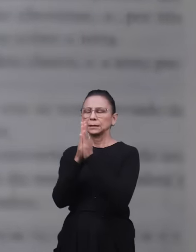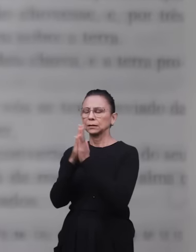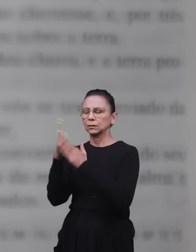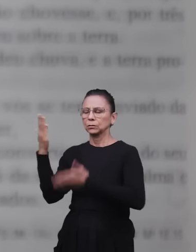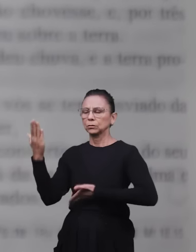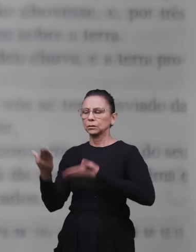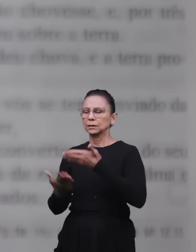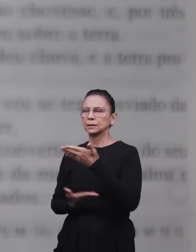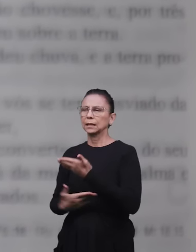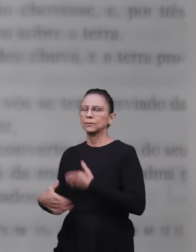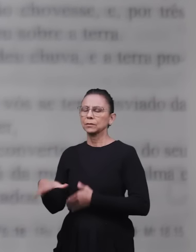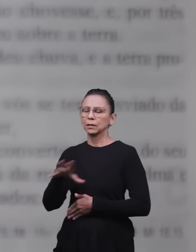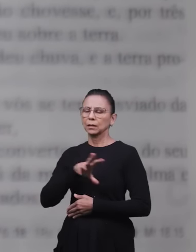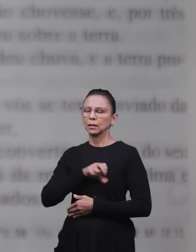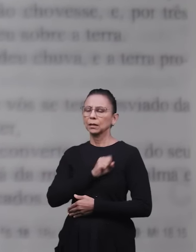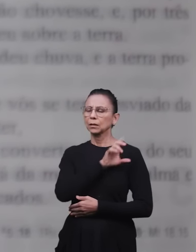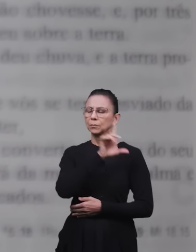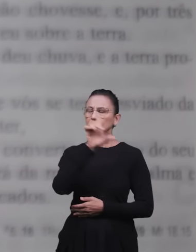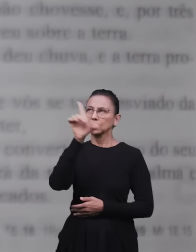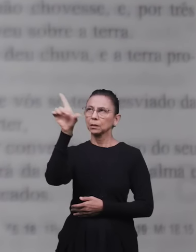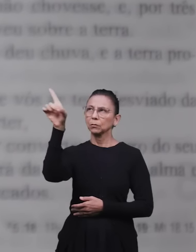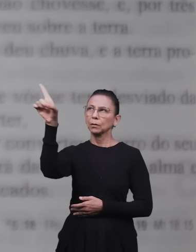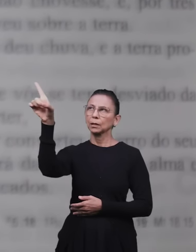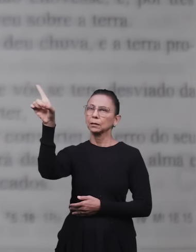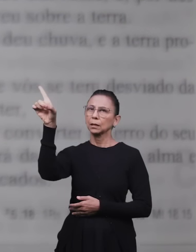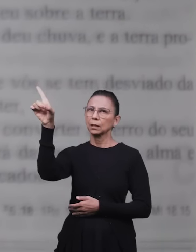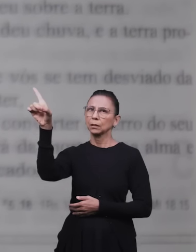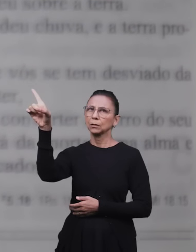A oração dos